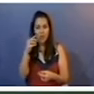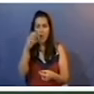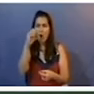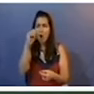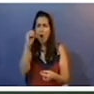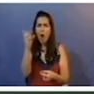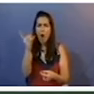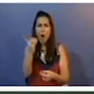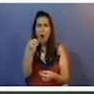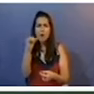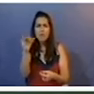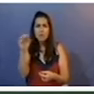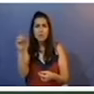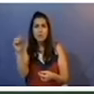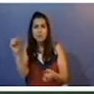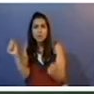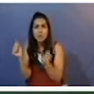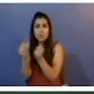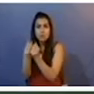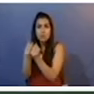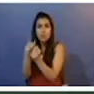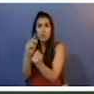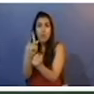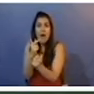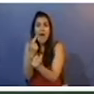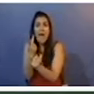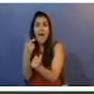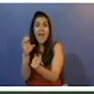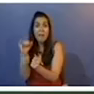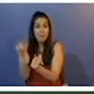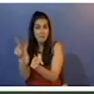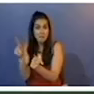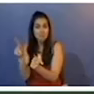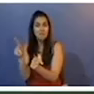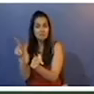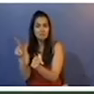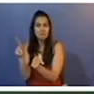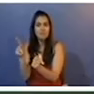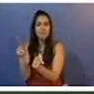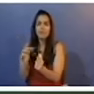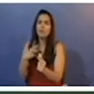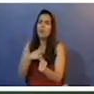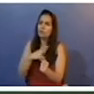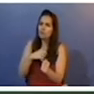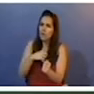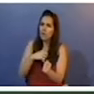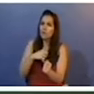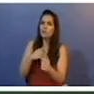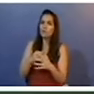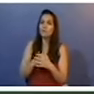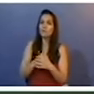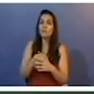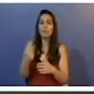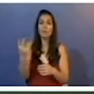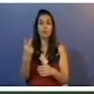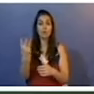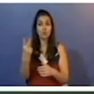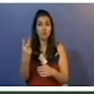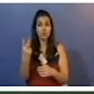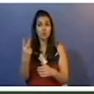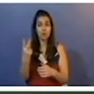e aí você coloca a quantidade que eu tenho de cloro. Então, eu tenho 2 cloros, o prefixo é di, então